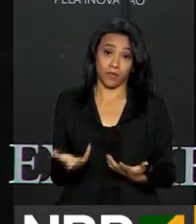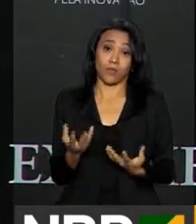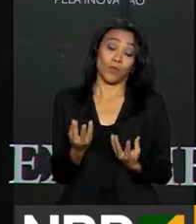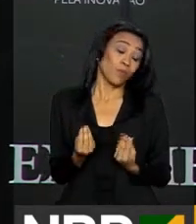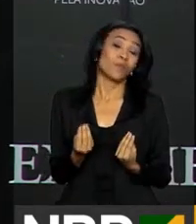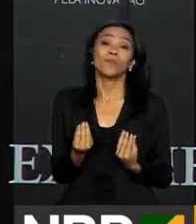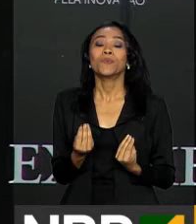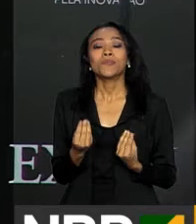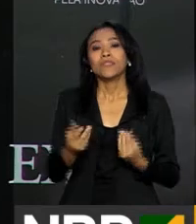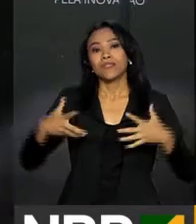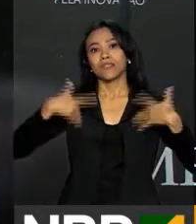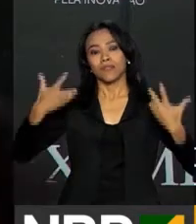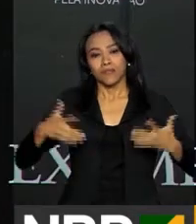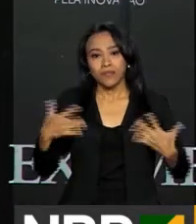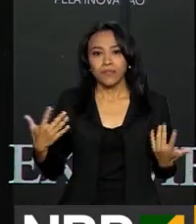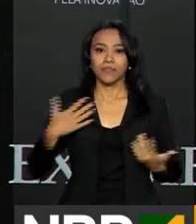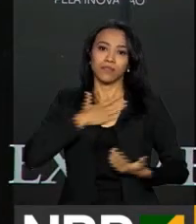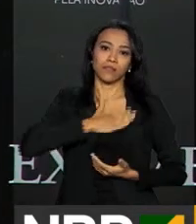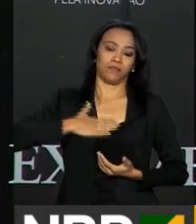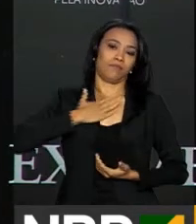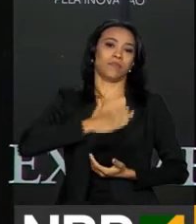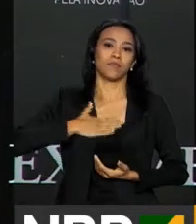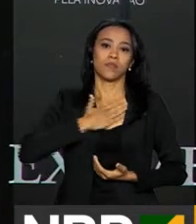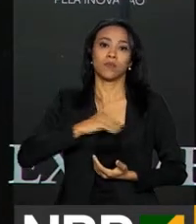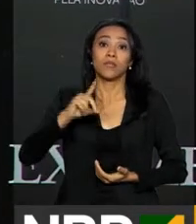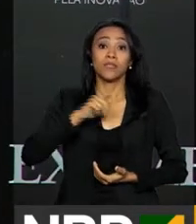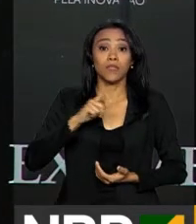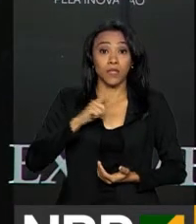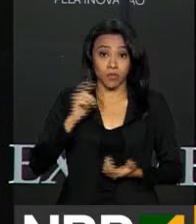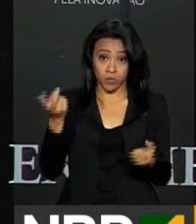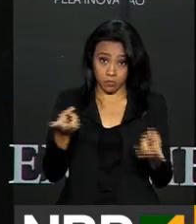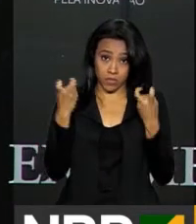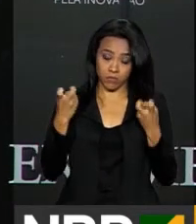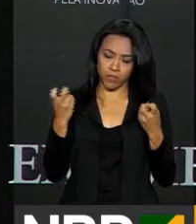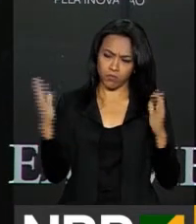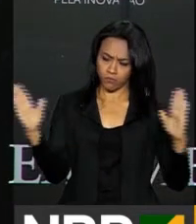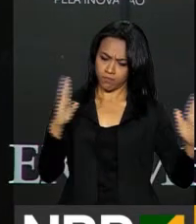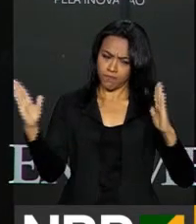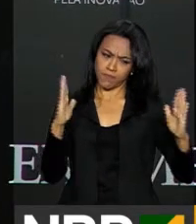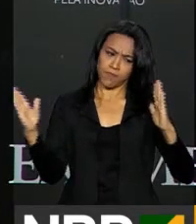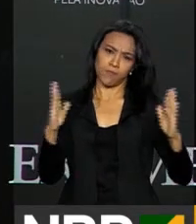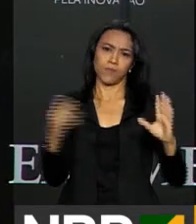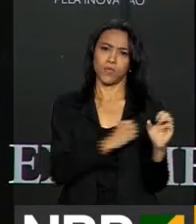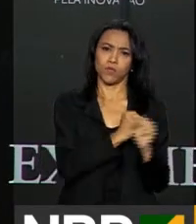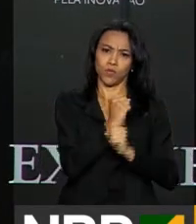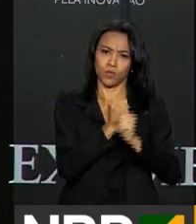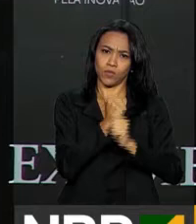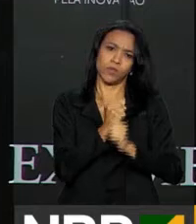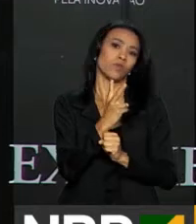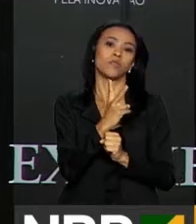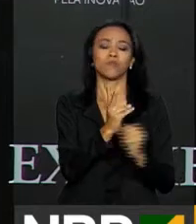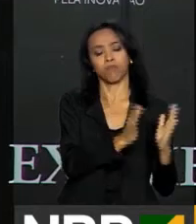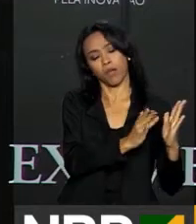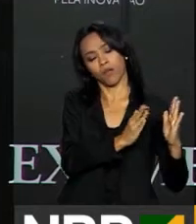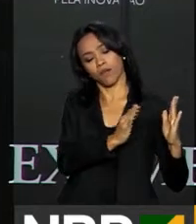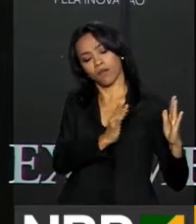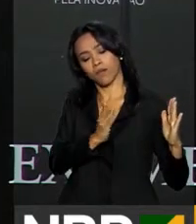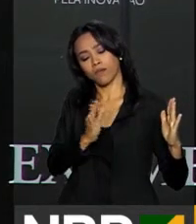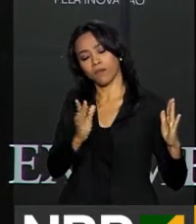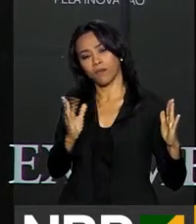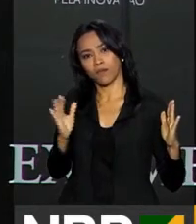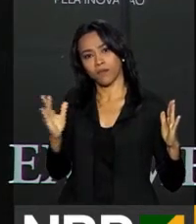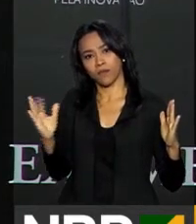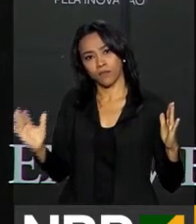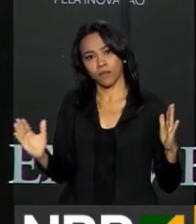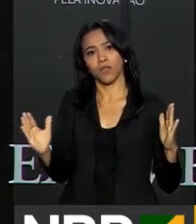muita alegria, com muita satisfação, nós temos visto que nestes 2 anos todos, não é? Ao longo do tempo, sem embargo,